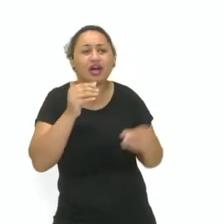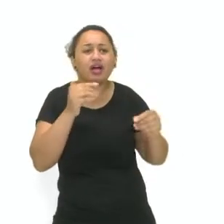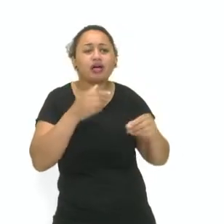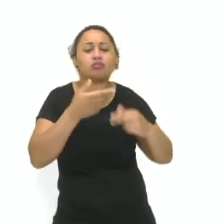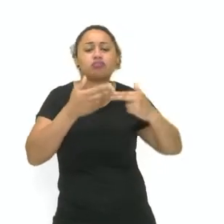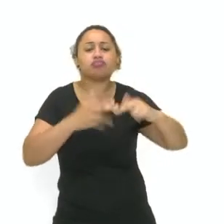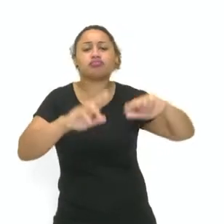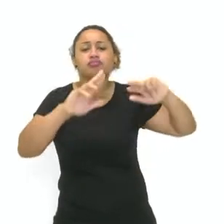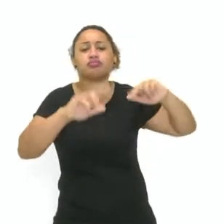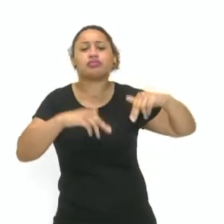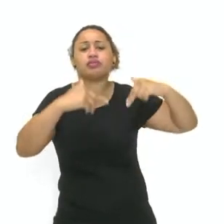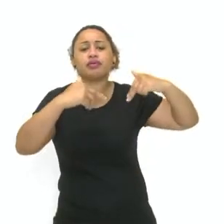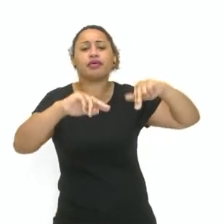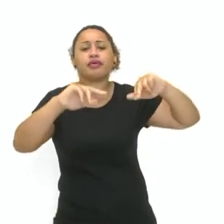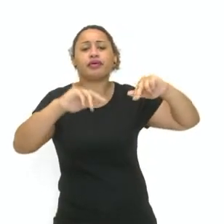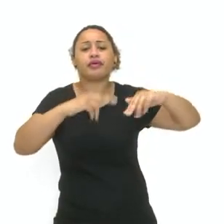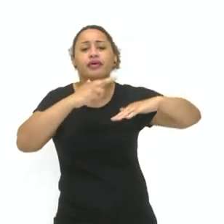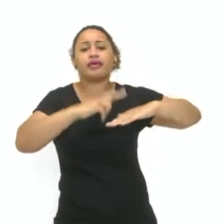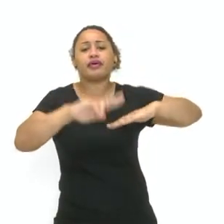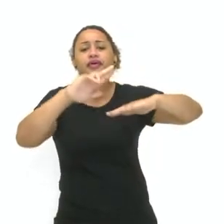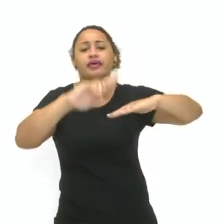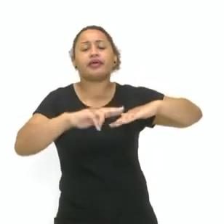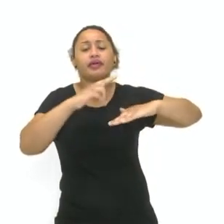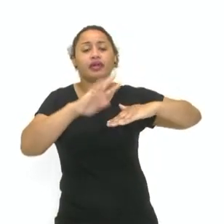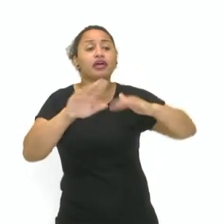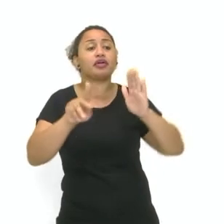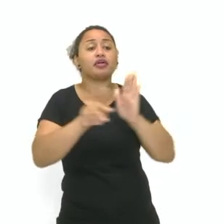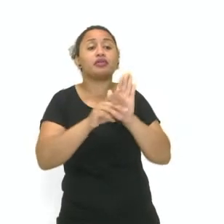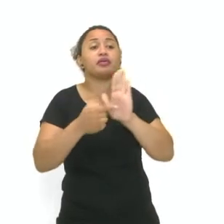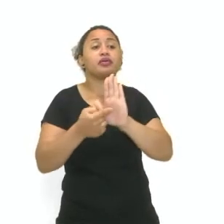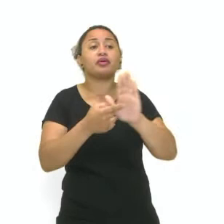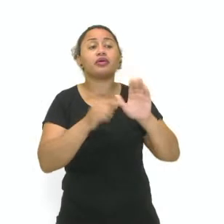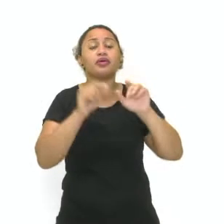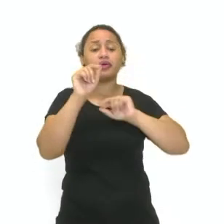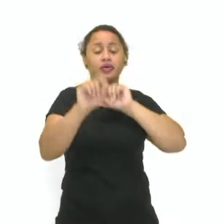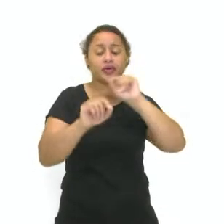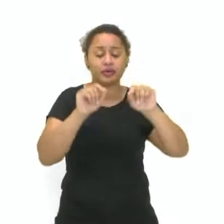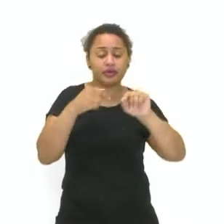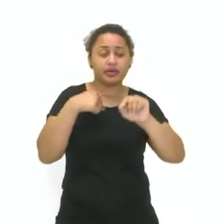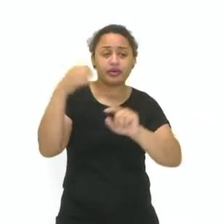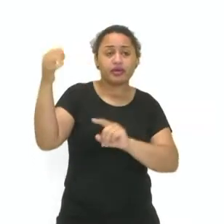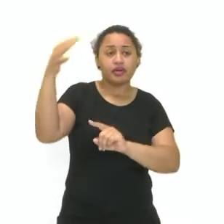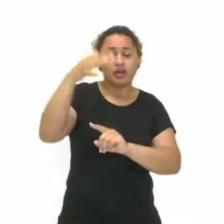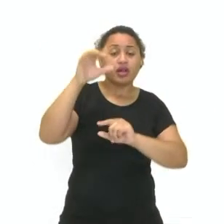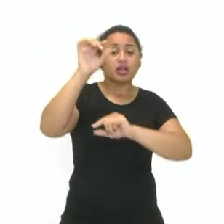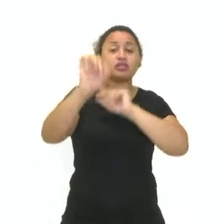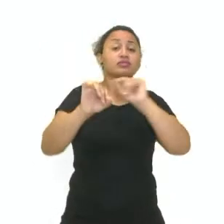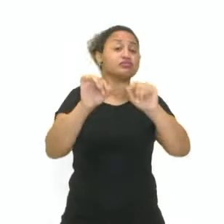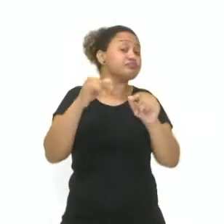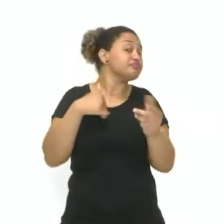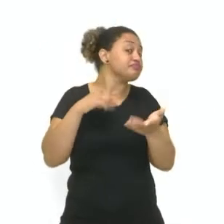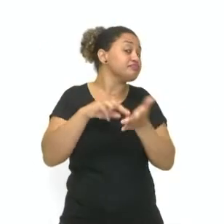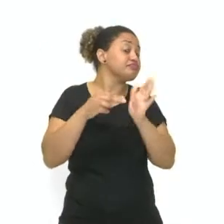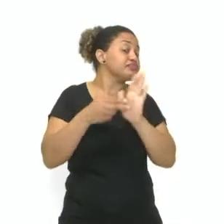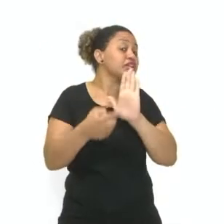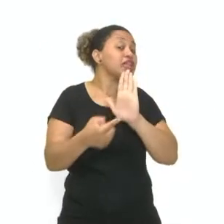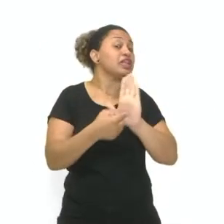rede, são evidências da composição escrita à luz, tendo como efeito a denúncia